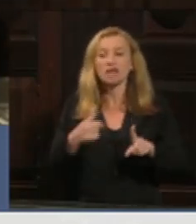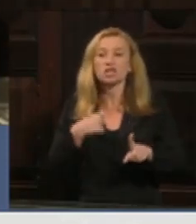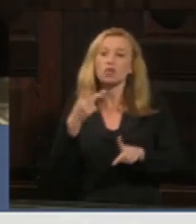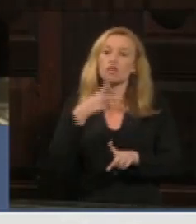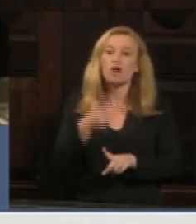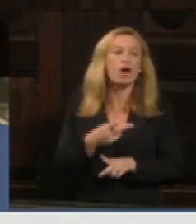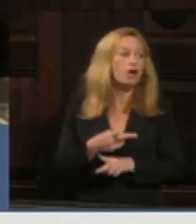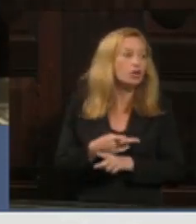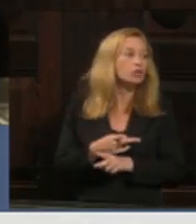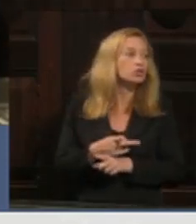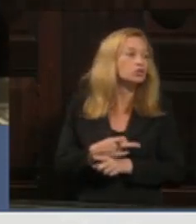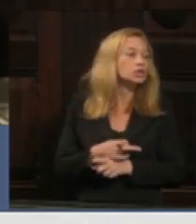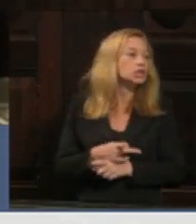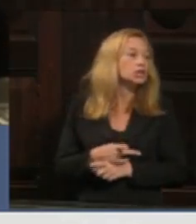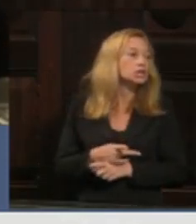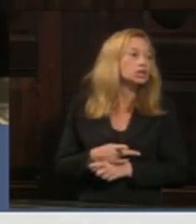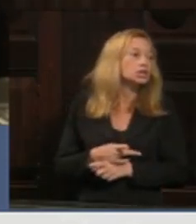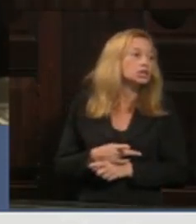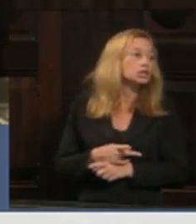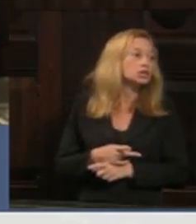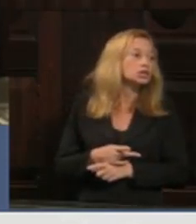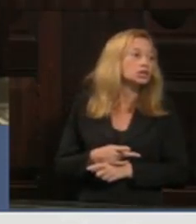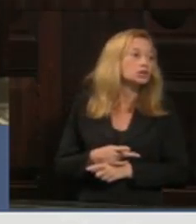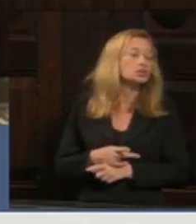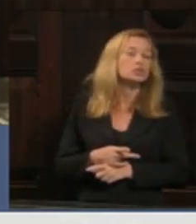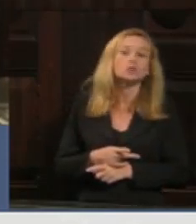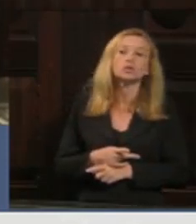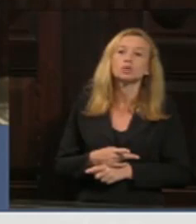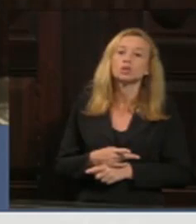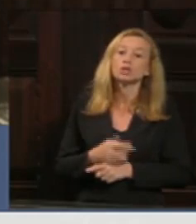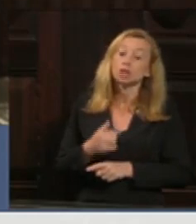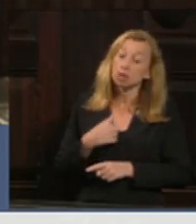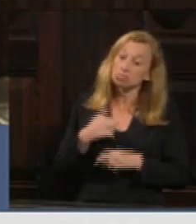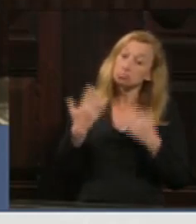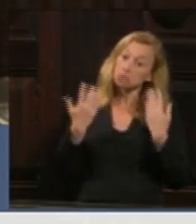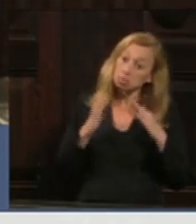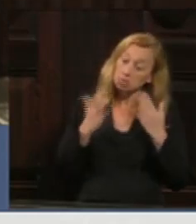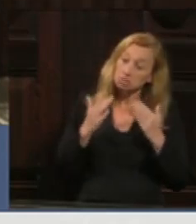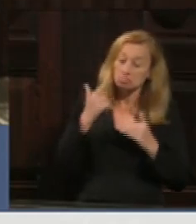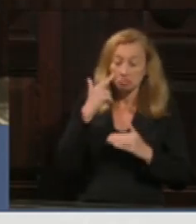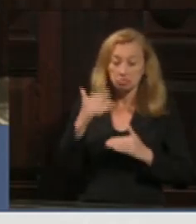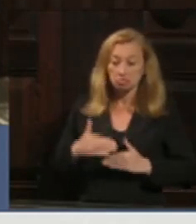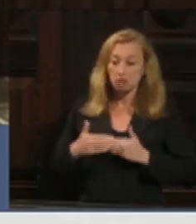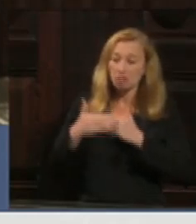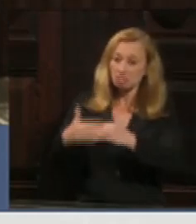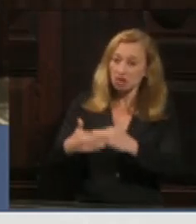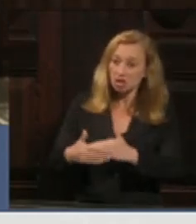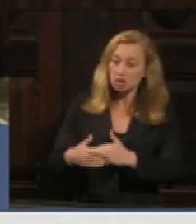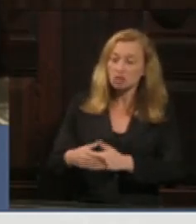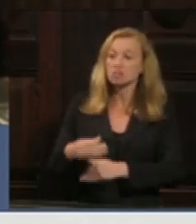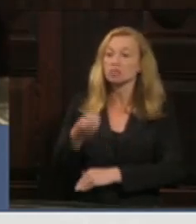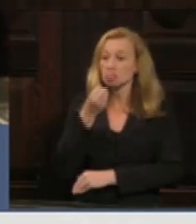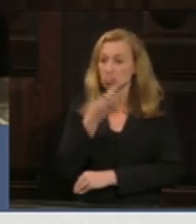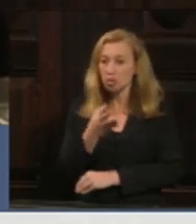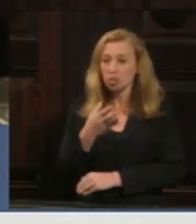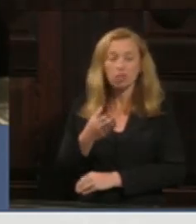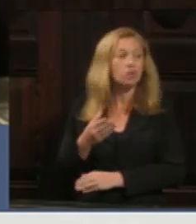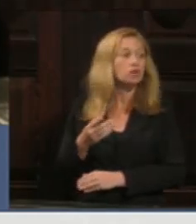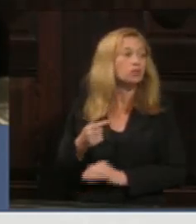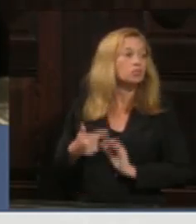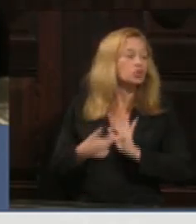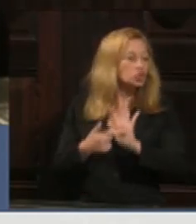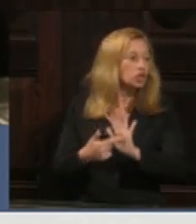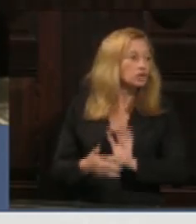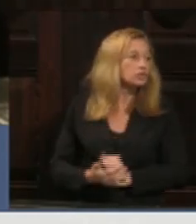faço uma oposição permanentemente reconhecendo quando há avanços e quando há aspectos positivos a serem destacados. Então, destaco esses